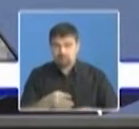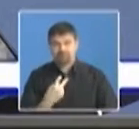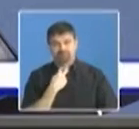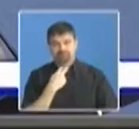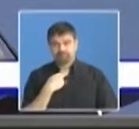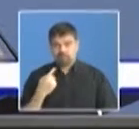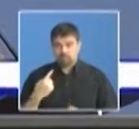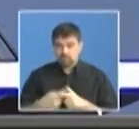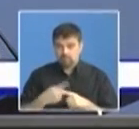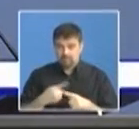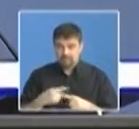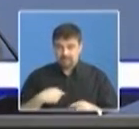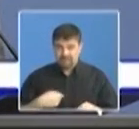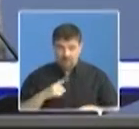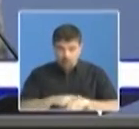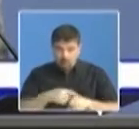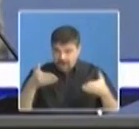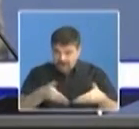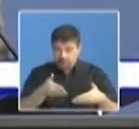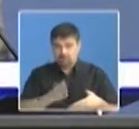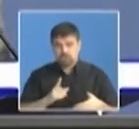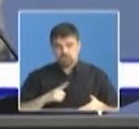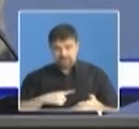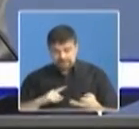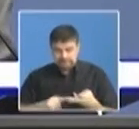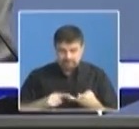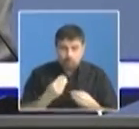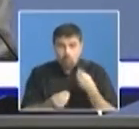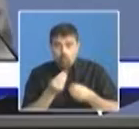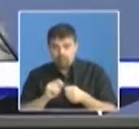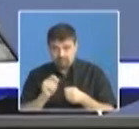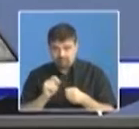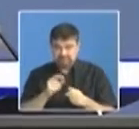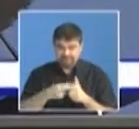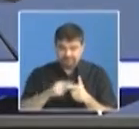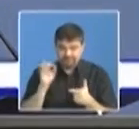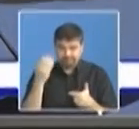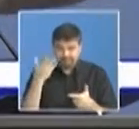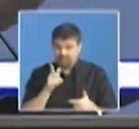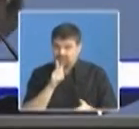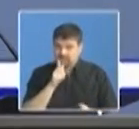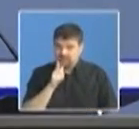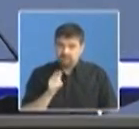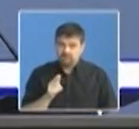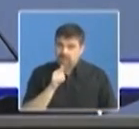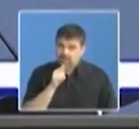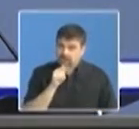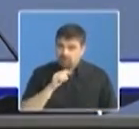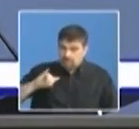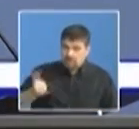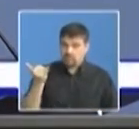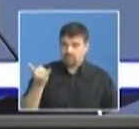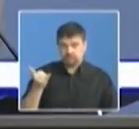forma imediata já estão dadas algumas soluções Se bem que precárias por exemplo a utilização do volume morto do